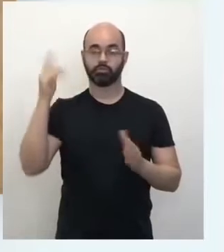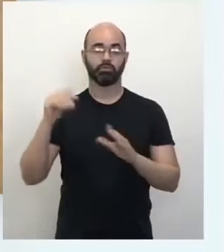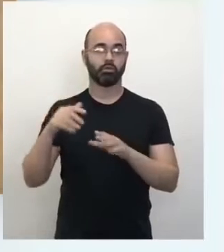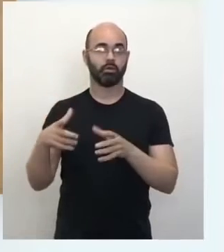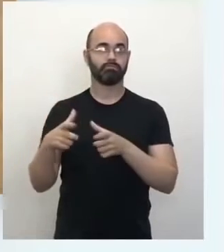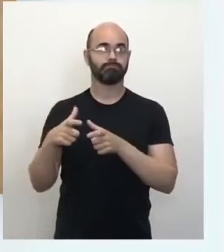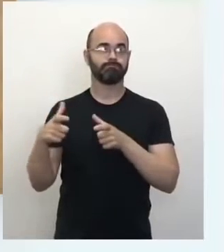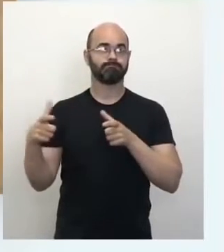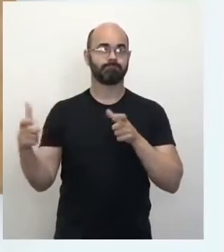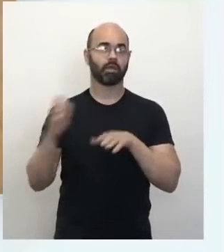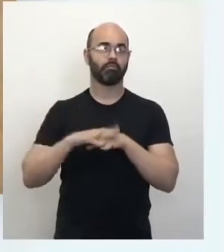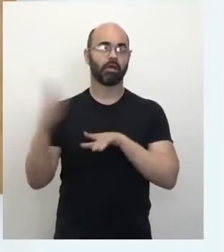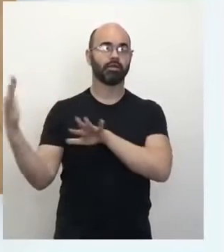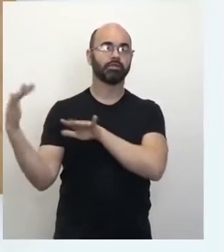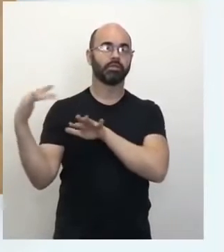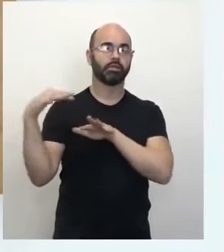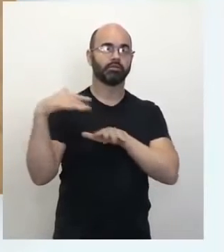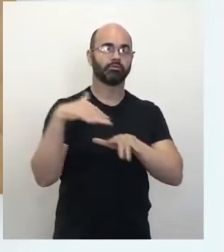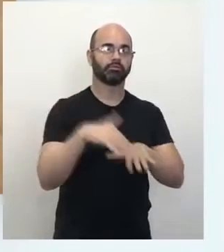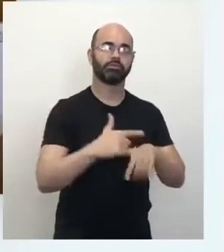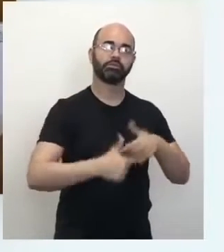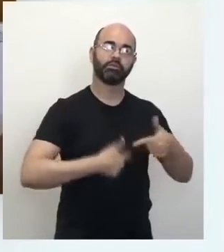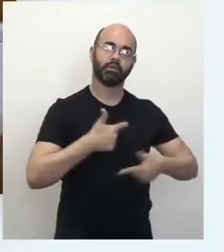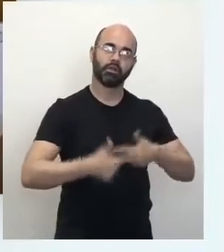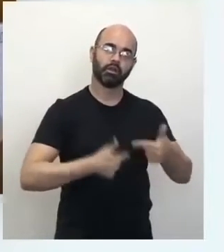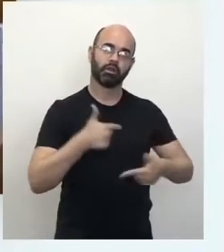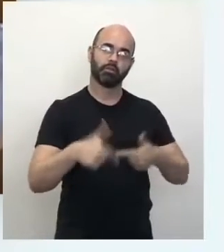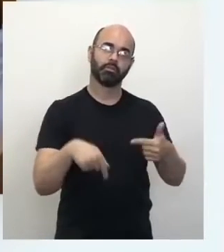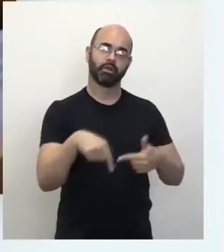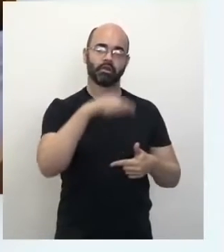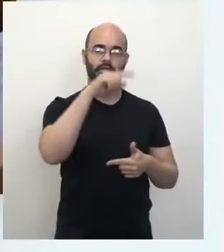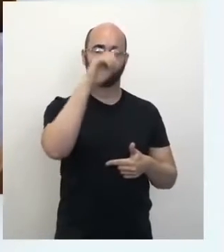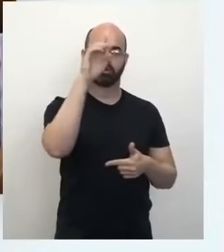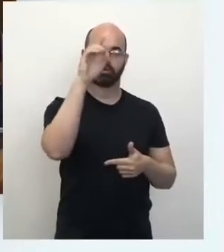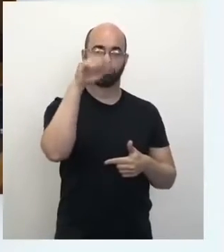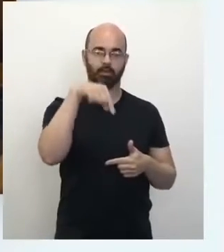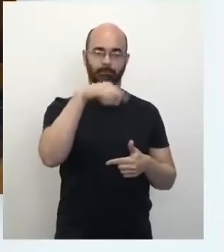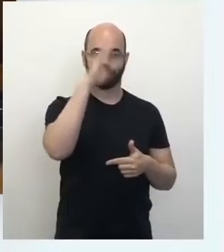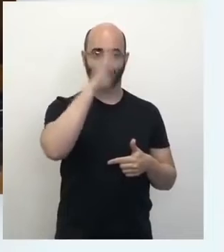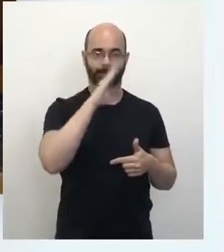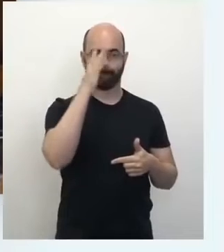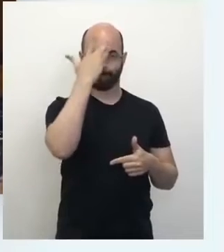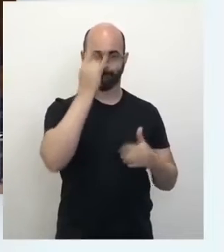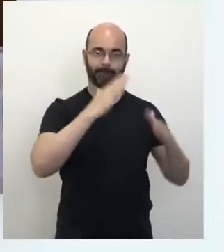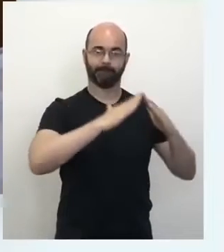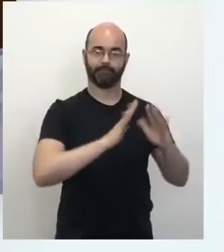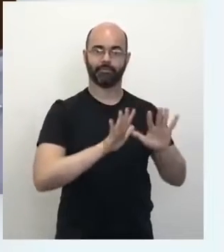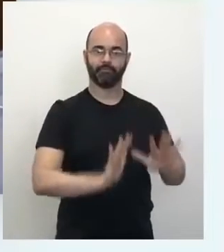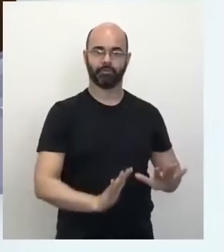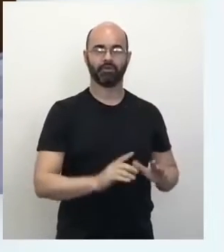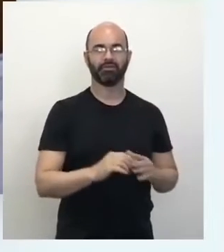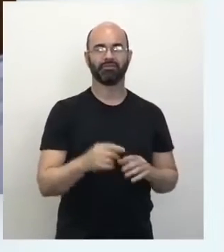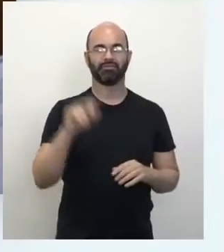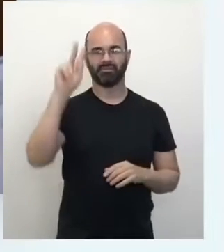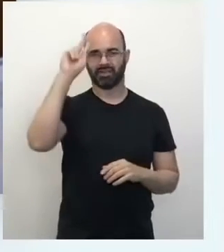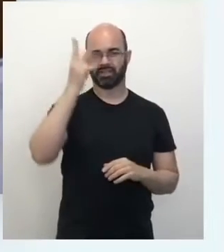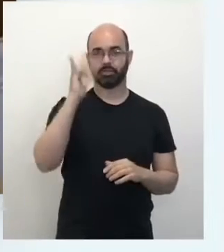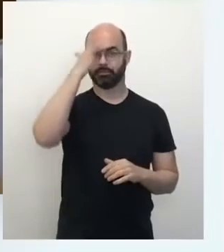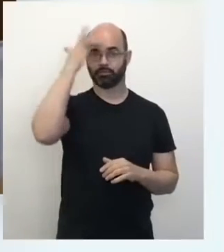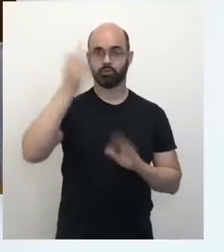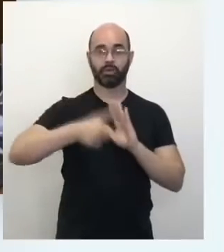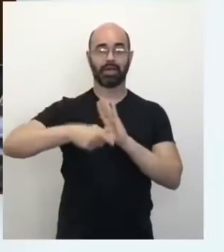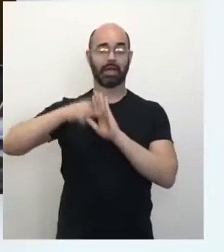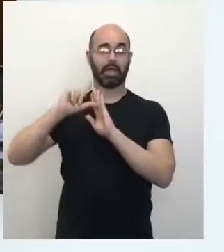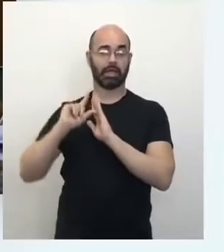pessoas estrangeiras buscando trabalho e se instalar no país. Antes dos haitianos, nós já tivemos um grande avanço na questão migratória